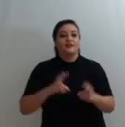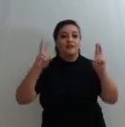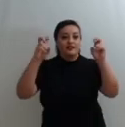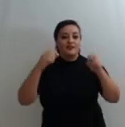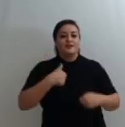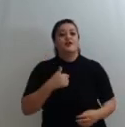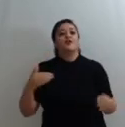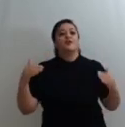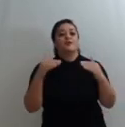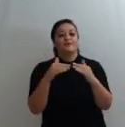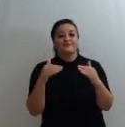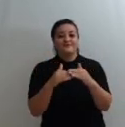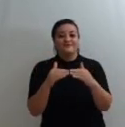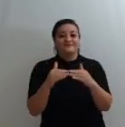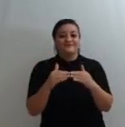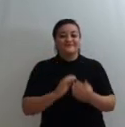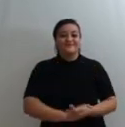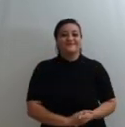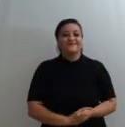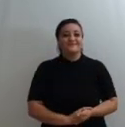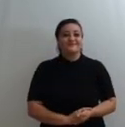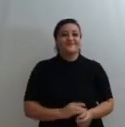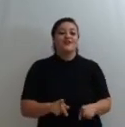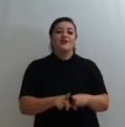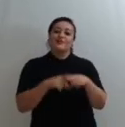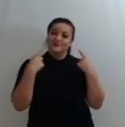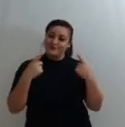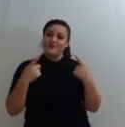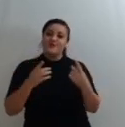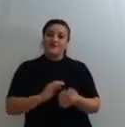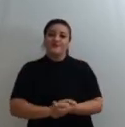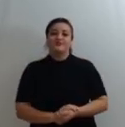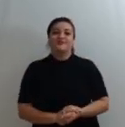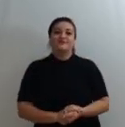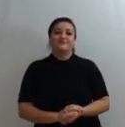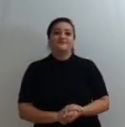com a sua tese. Eu sou contra a prisão de ofício.